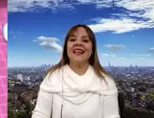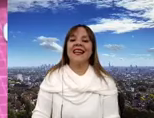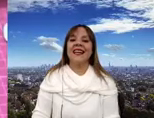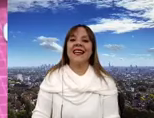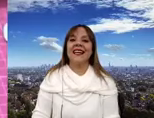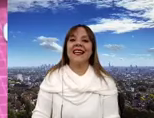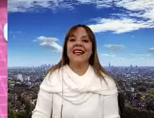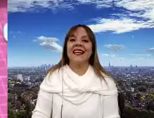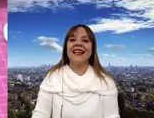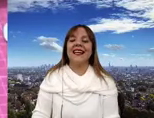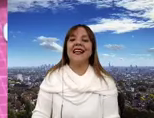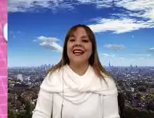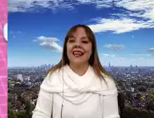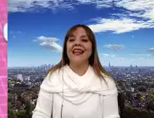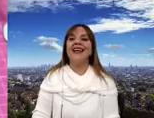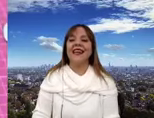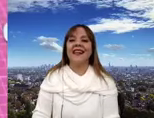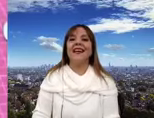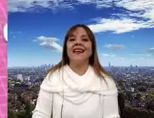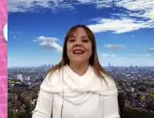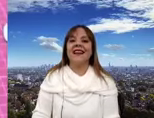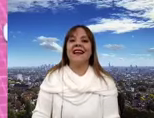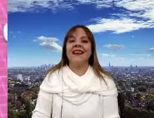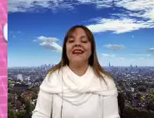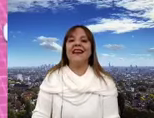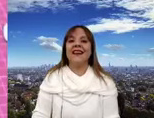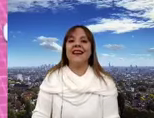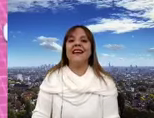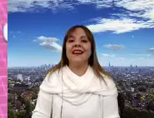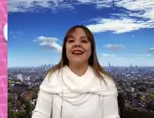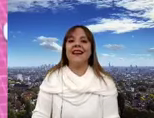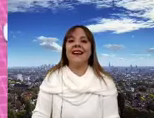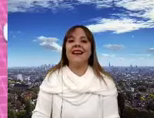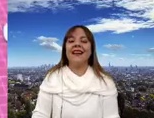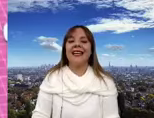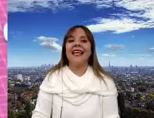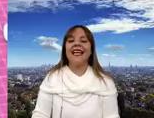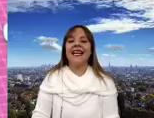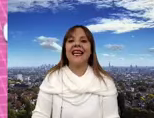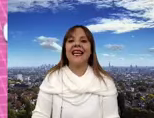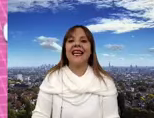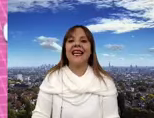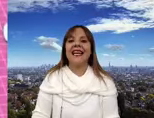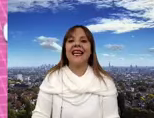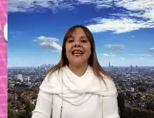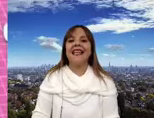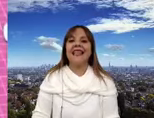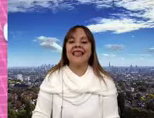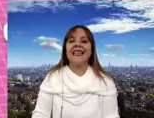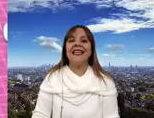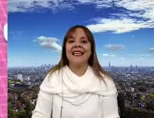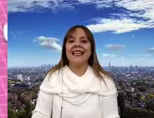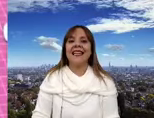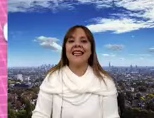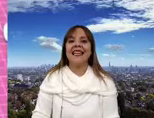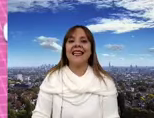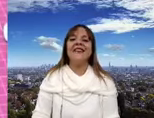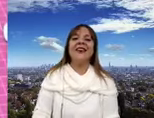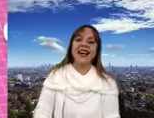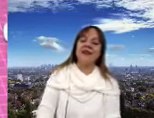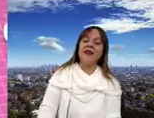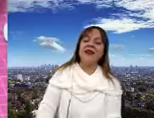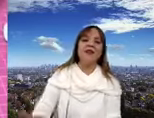situação toda, É. né, a gente está sentindo falta da Santa Fé funcionar. E tem hora de dar um desespero Não é? que Mas vai